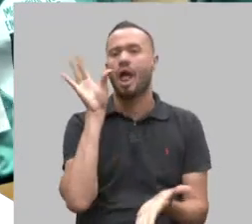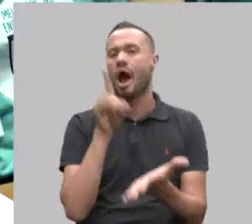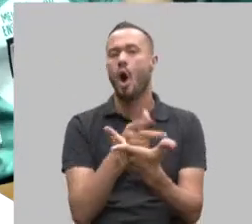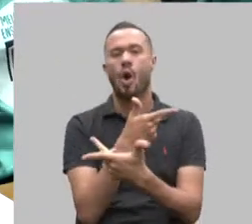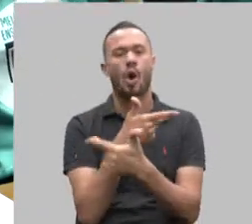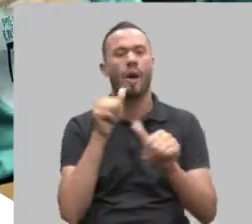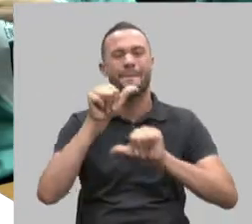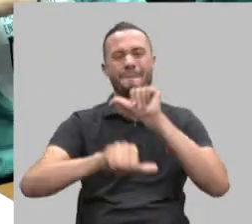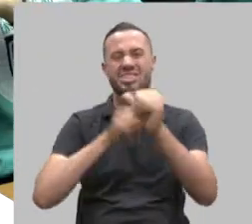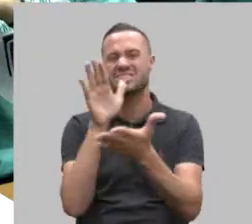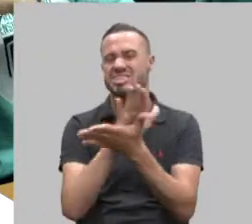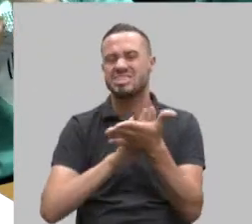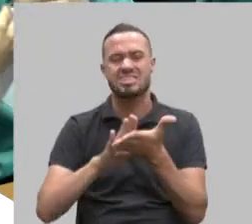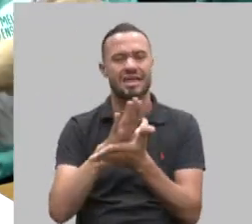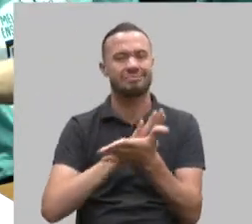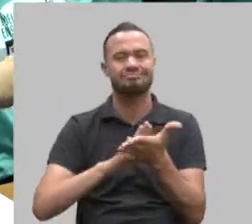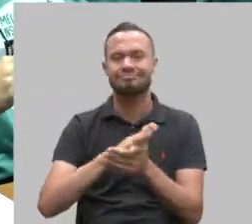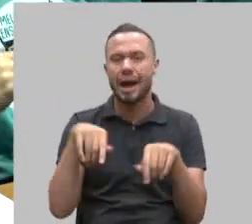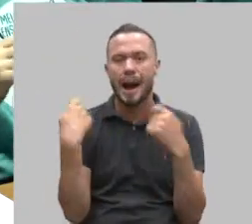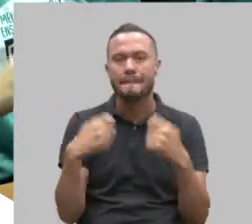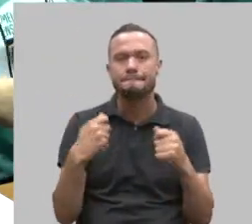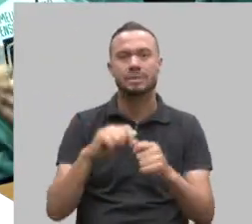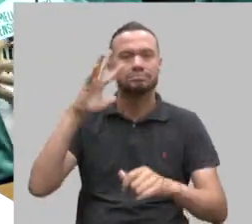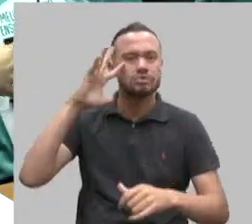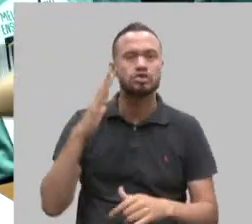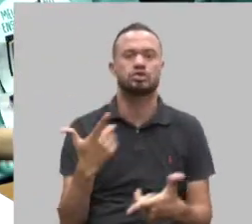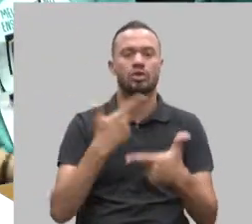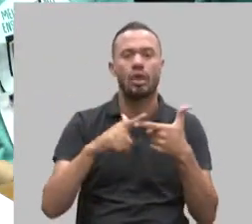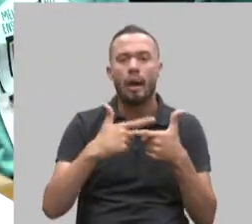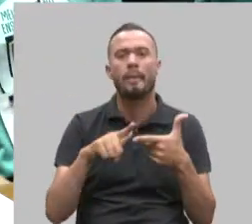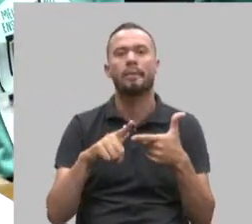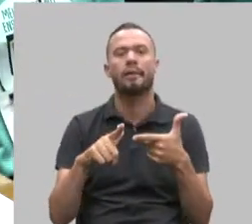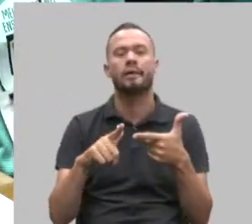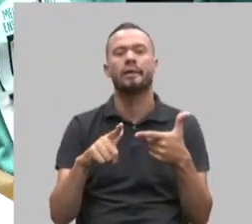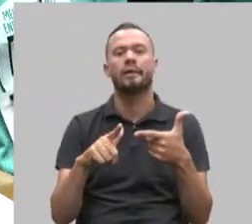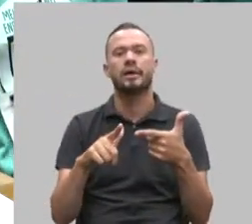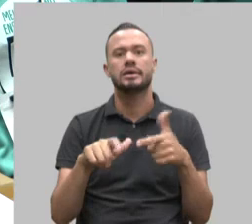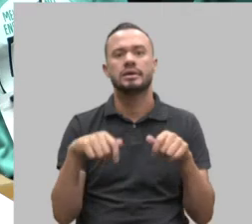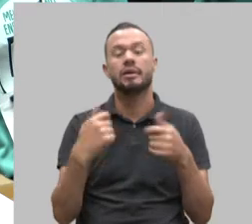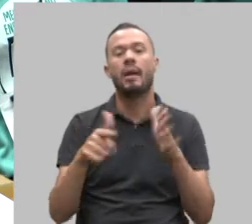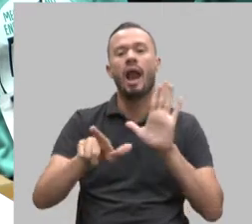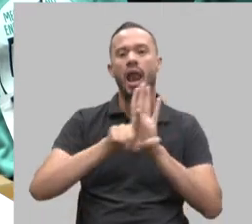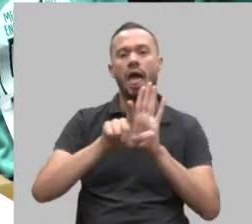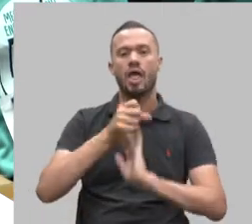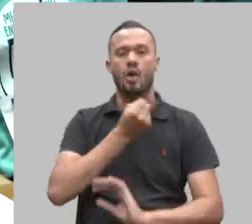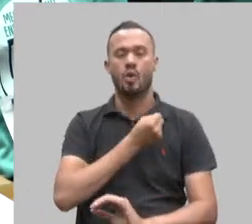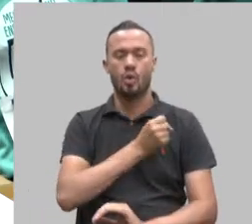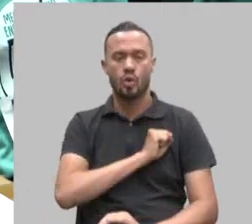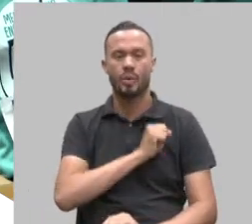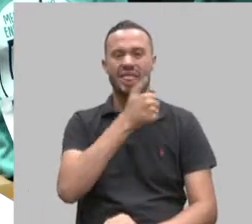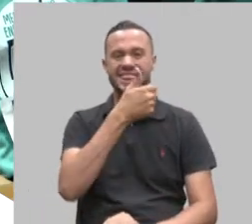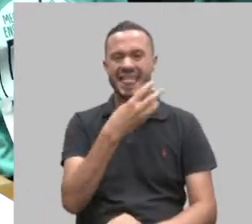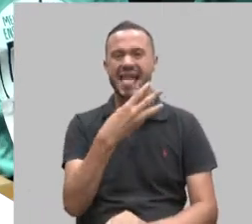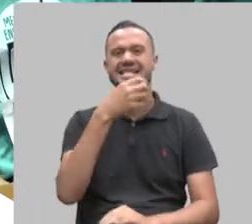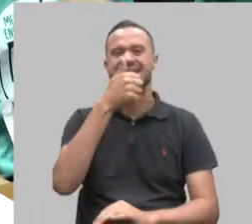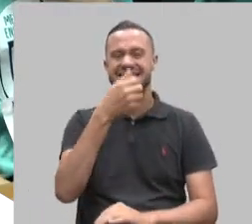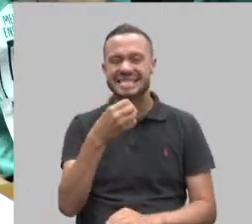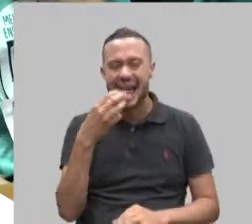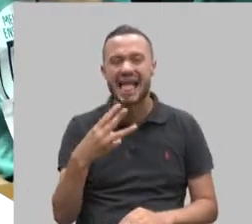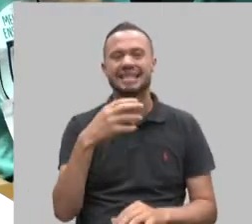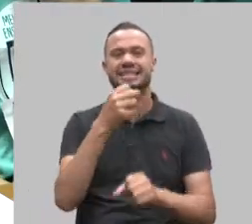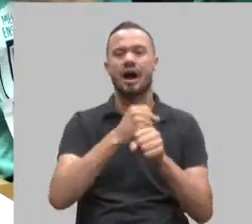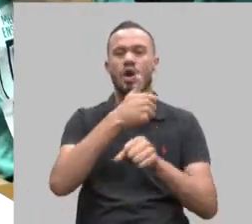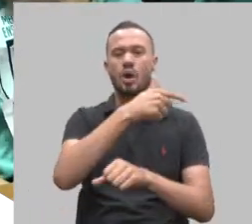mudanças reais nós precisamos de ações nós precisamos como a gente falou a lei 13395 de 2019 existe mas ela não é